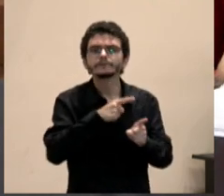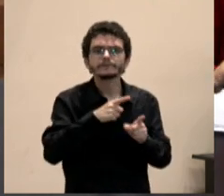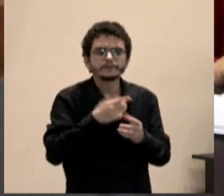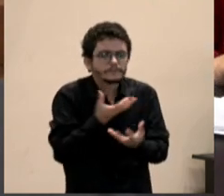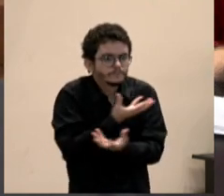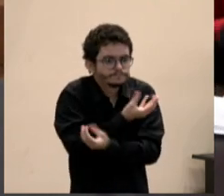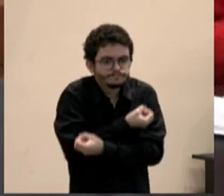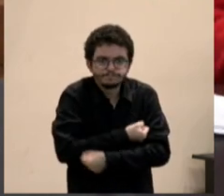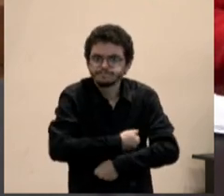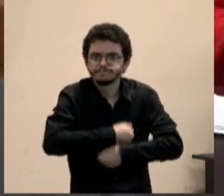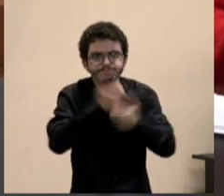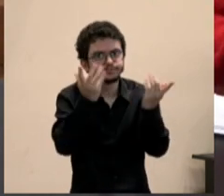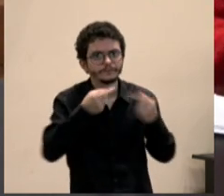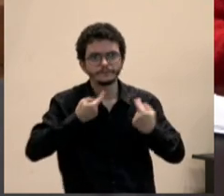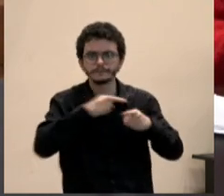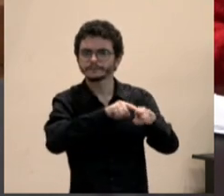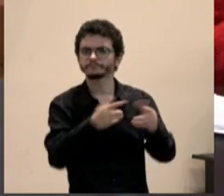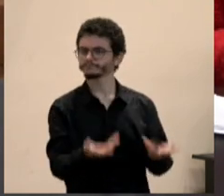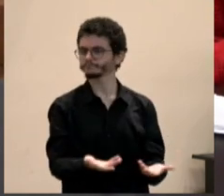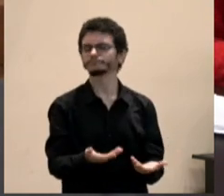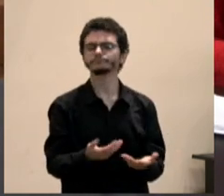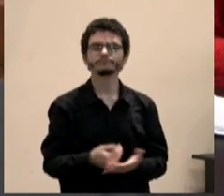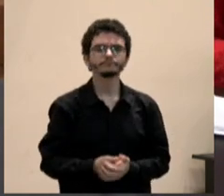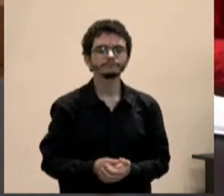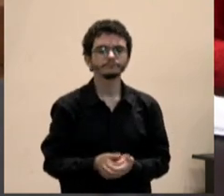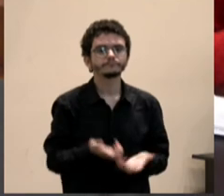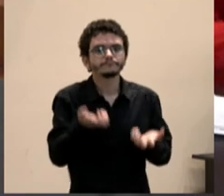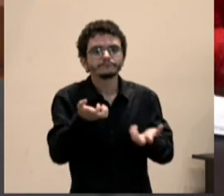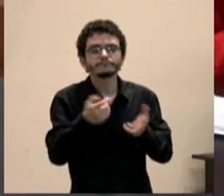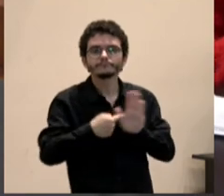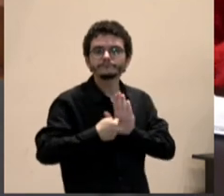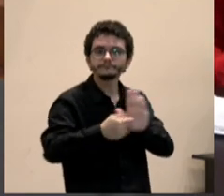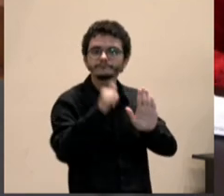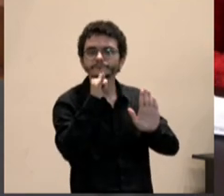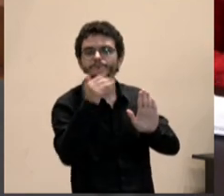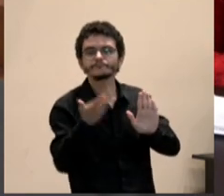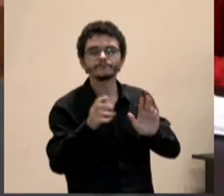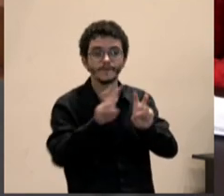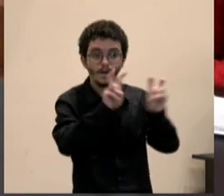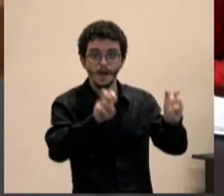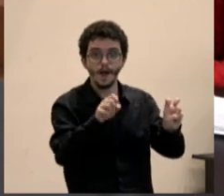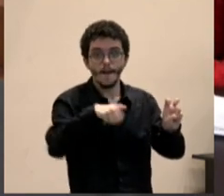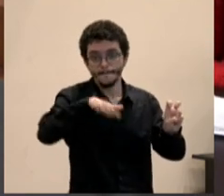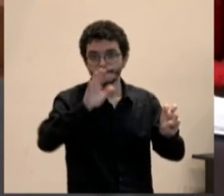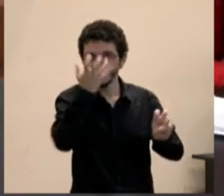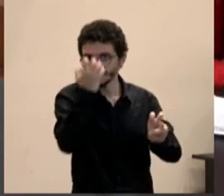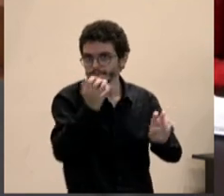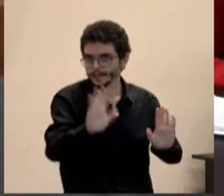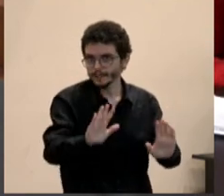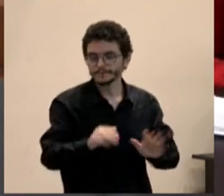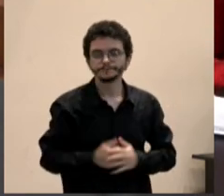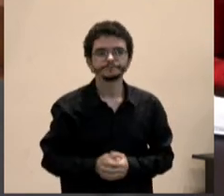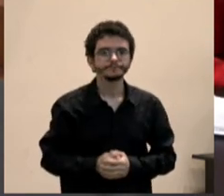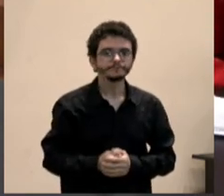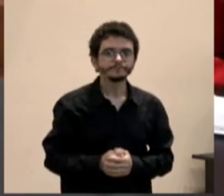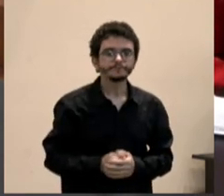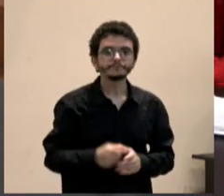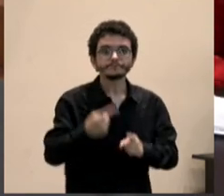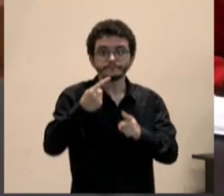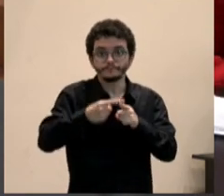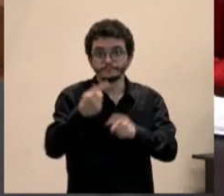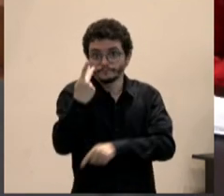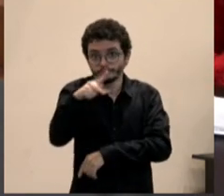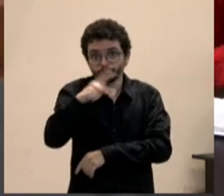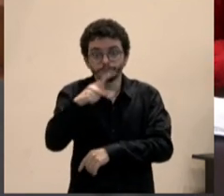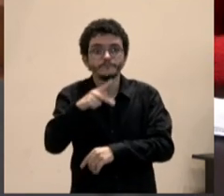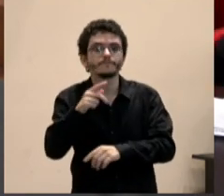desafios? E agora eu quero trazer, presidente, uma outra questão que está muito mais grave. Porque você valoriza